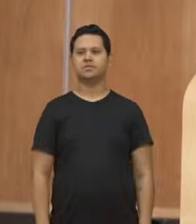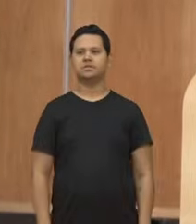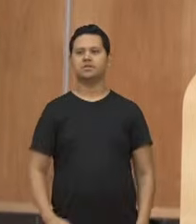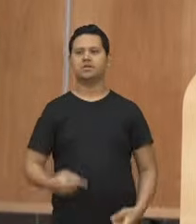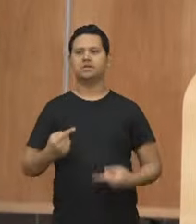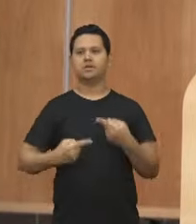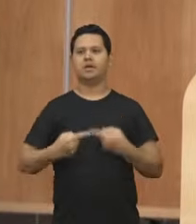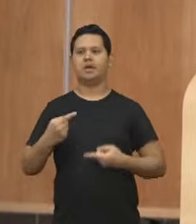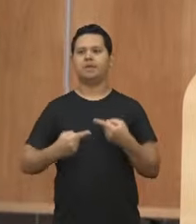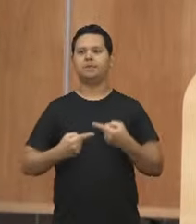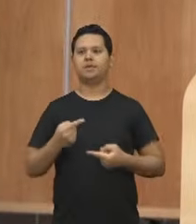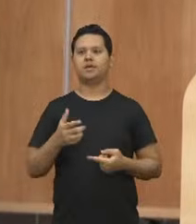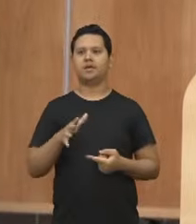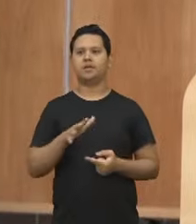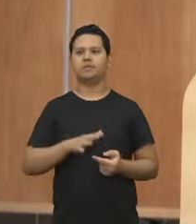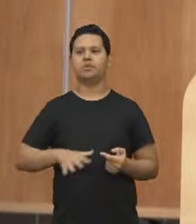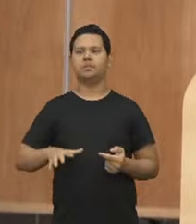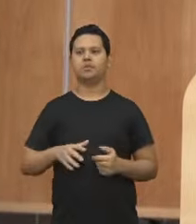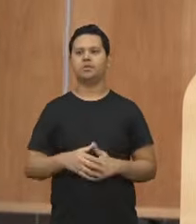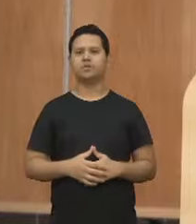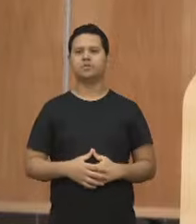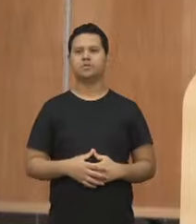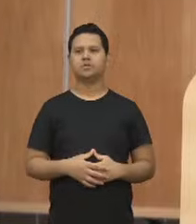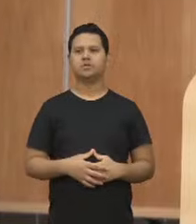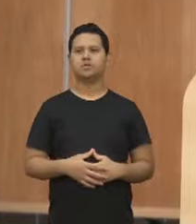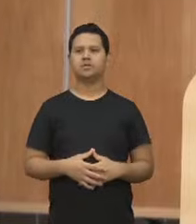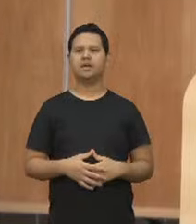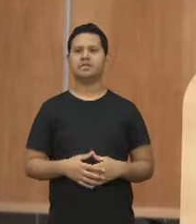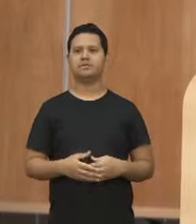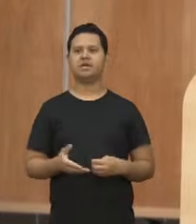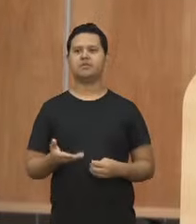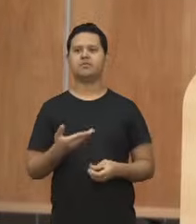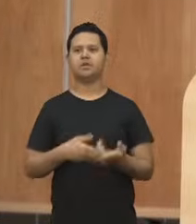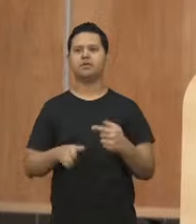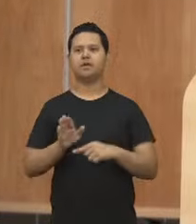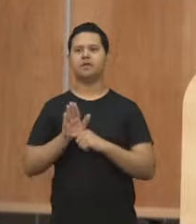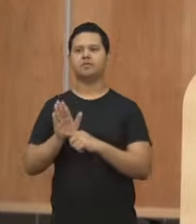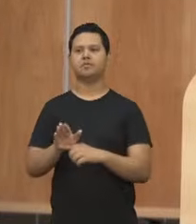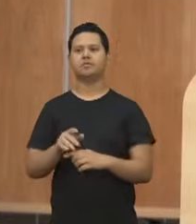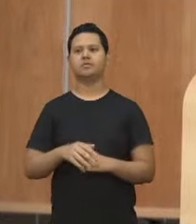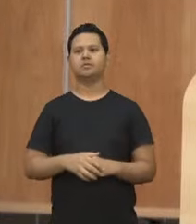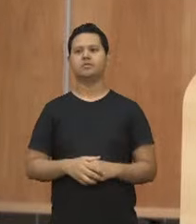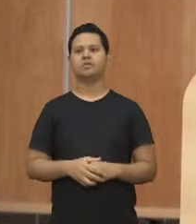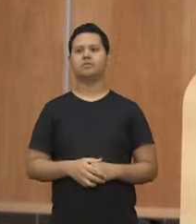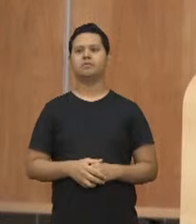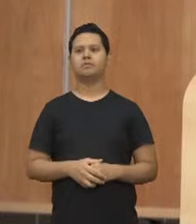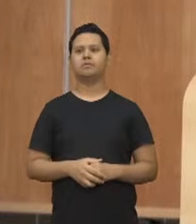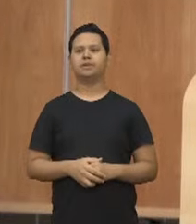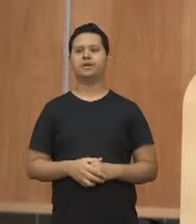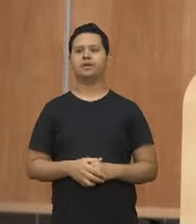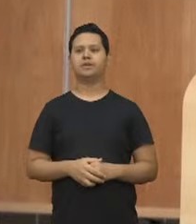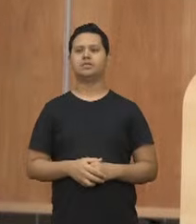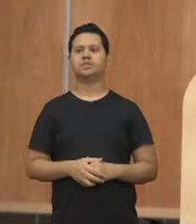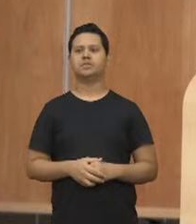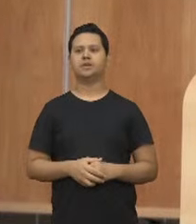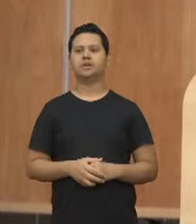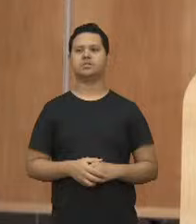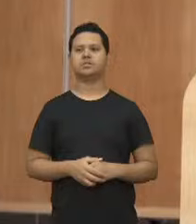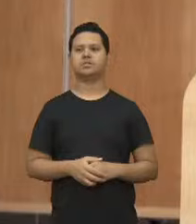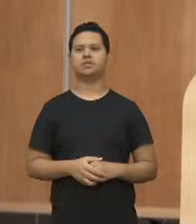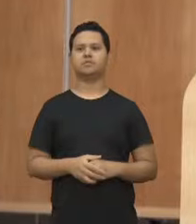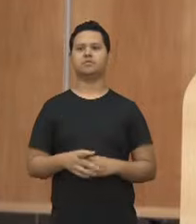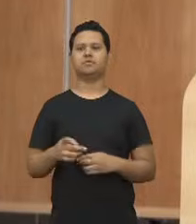agora, a segunda discussão, no caso, desse projeto de lei que trata da alteração do